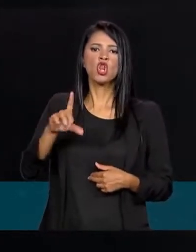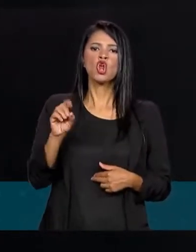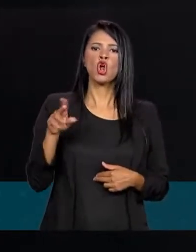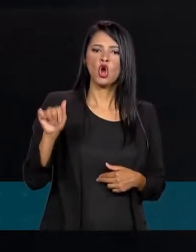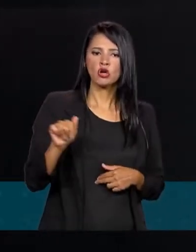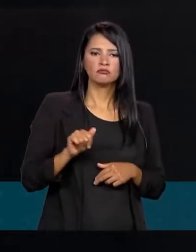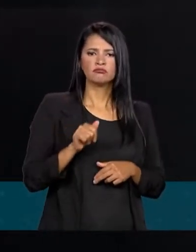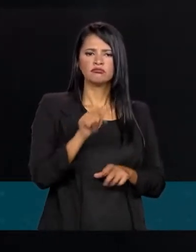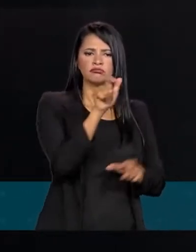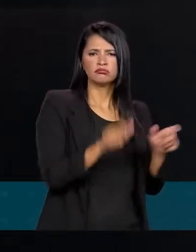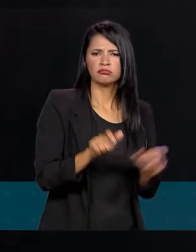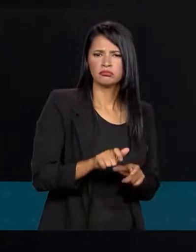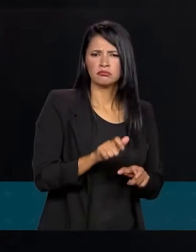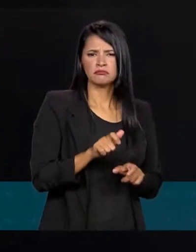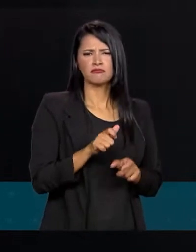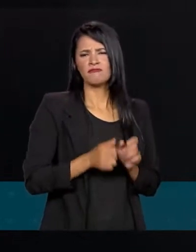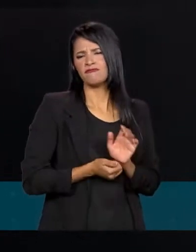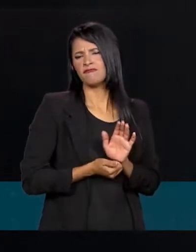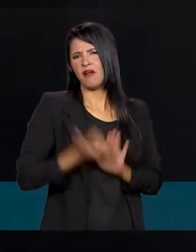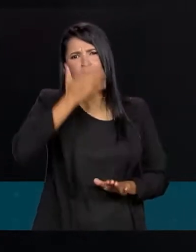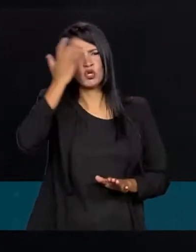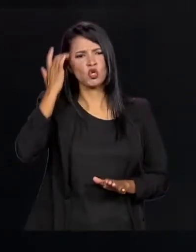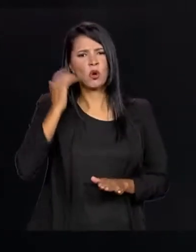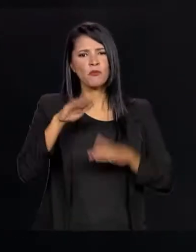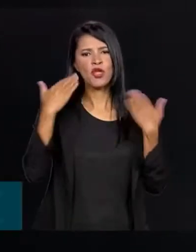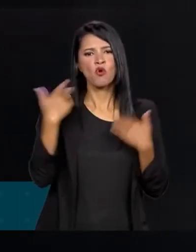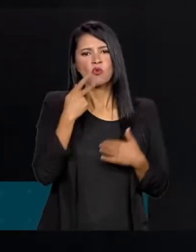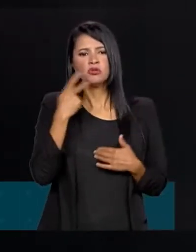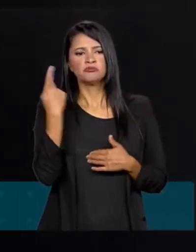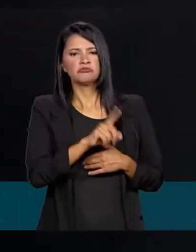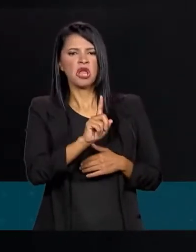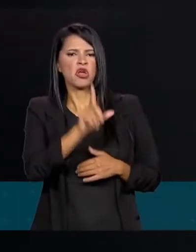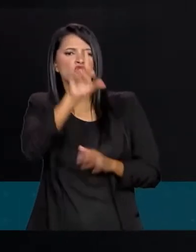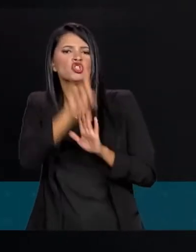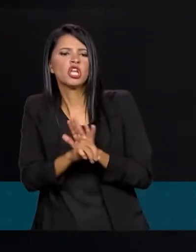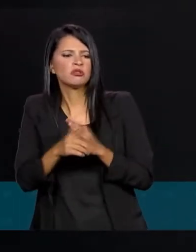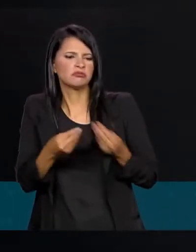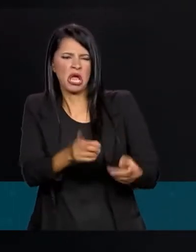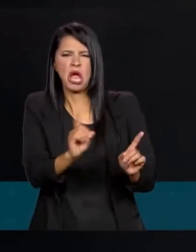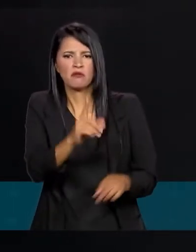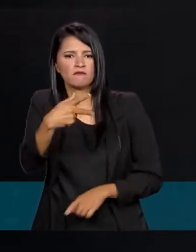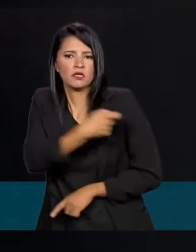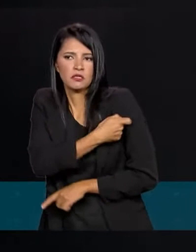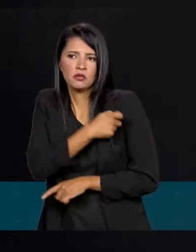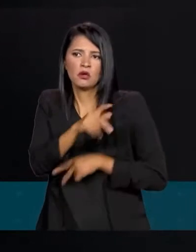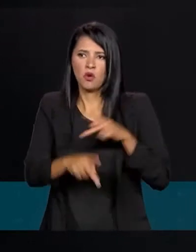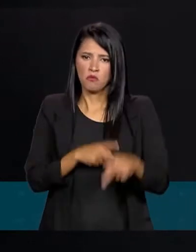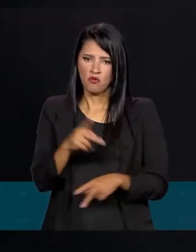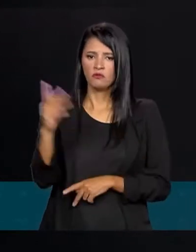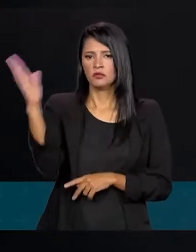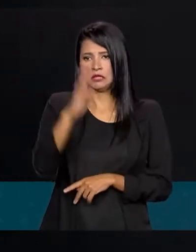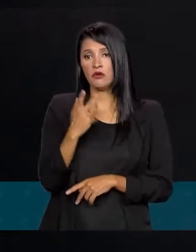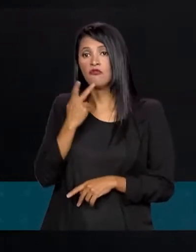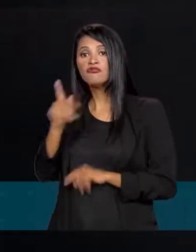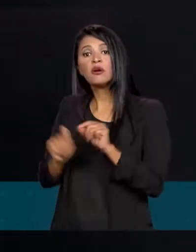de milhares de pessoas quando negou o direito tomar vacina para o povo brasileiro com isso eu quero dizer Ministro Ester